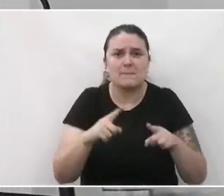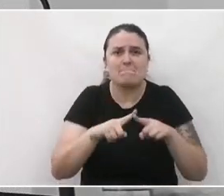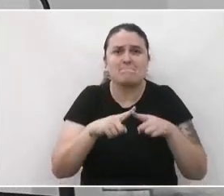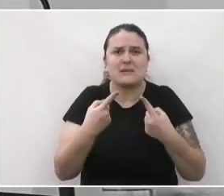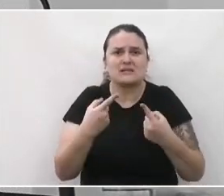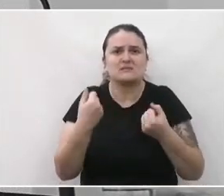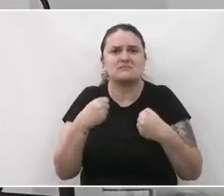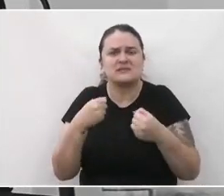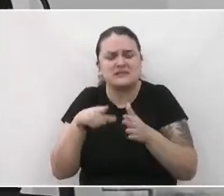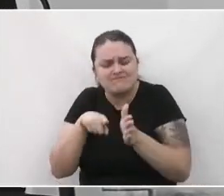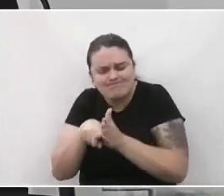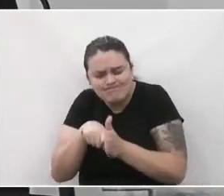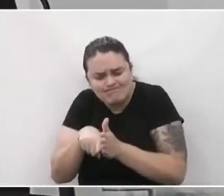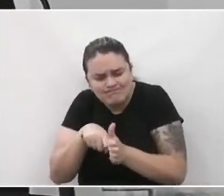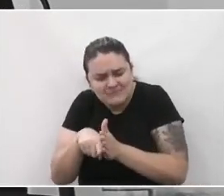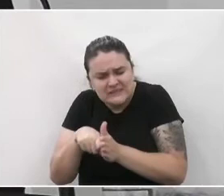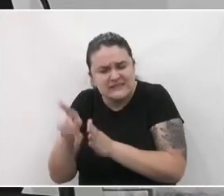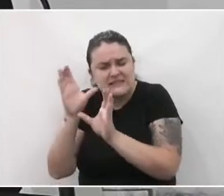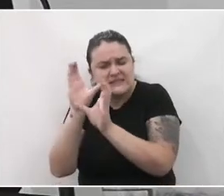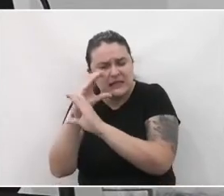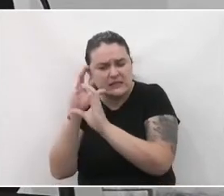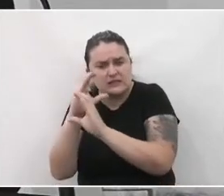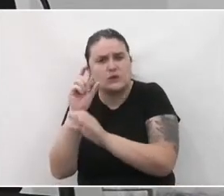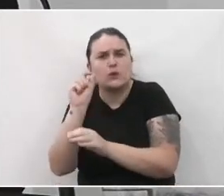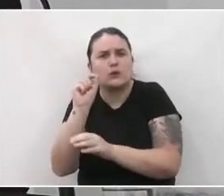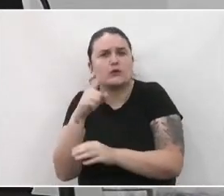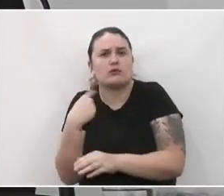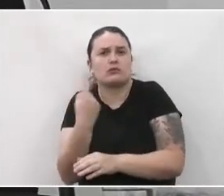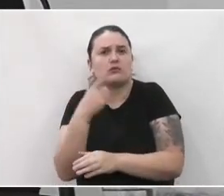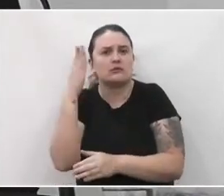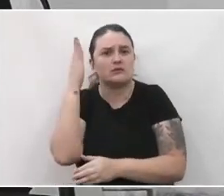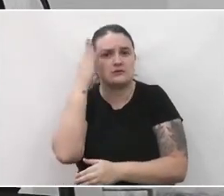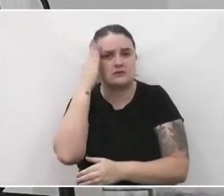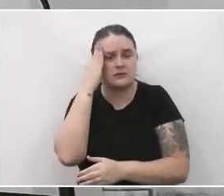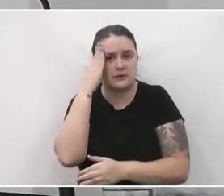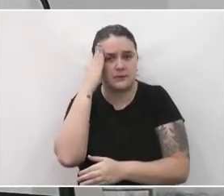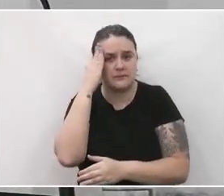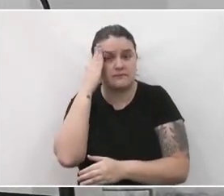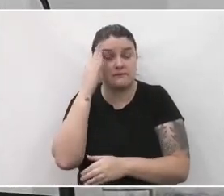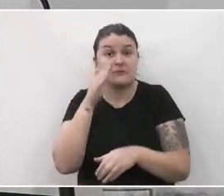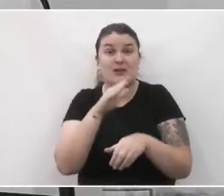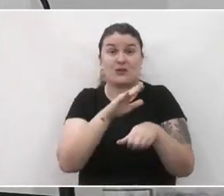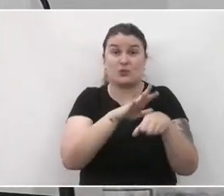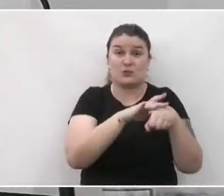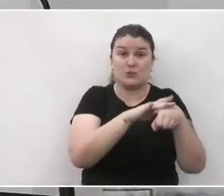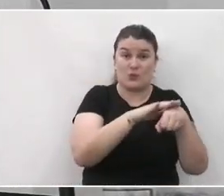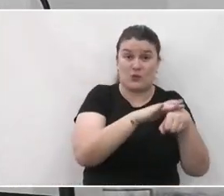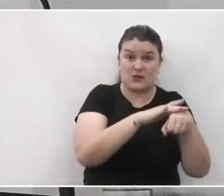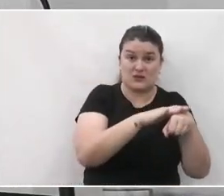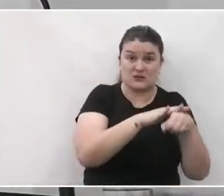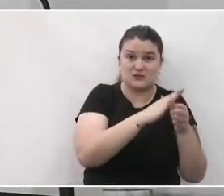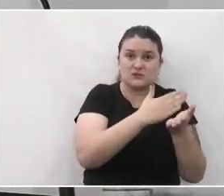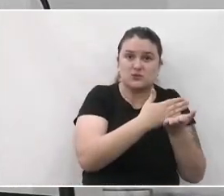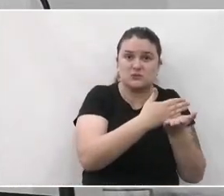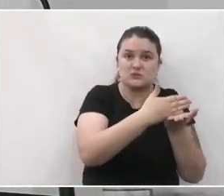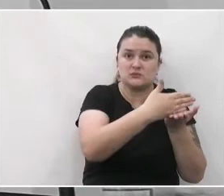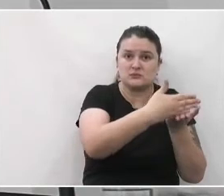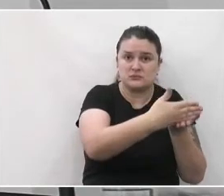da ciência, daquilo que nós sabemos. Então, uma doença que teve